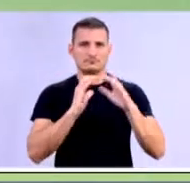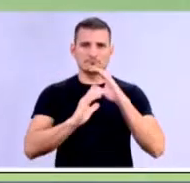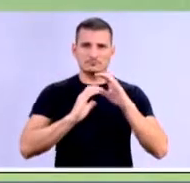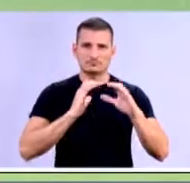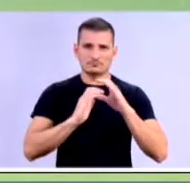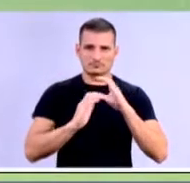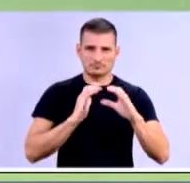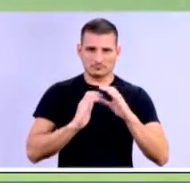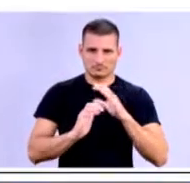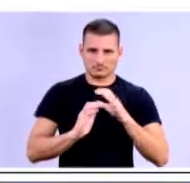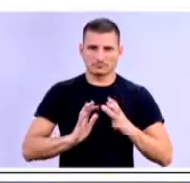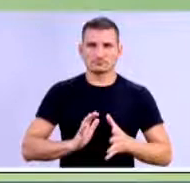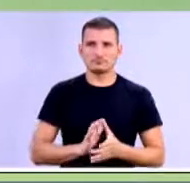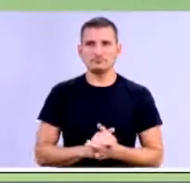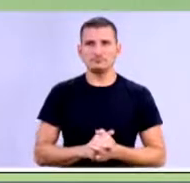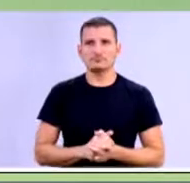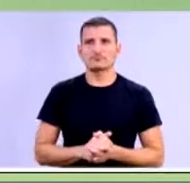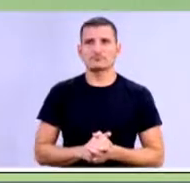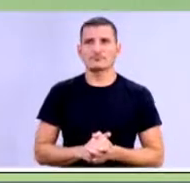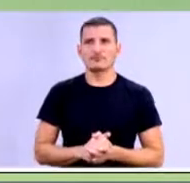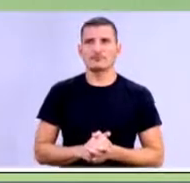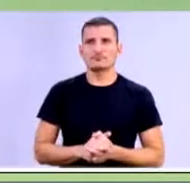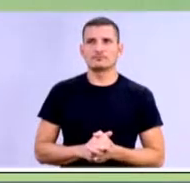comunicação. Observe